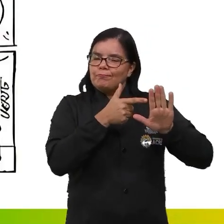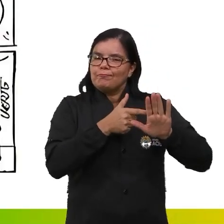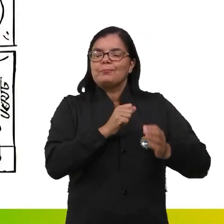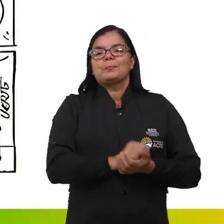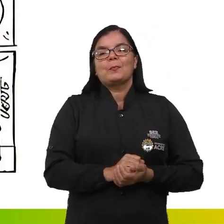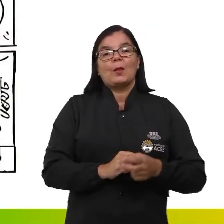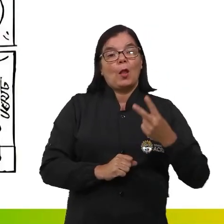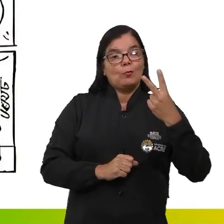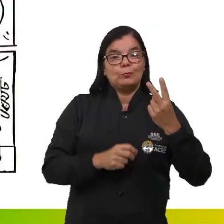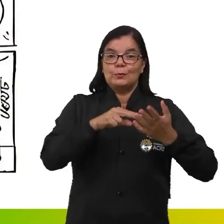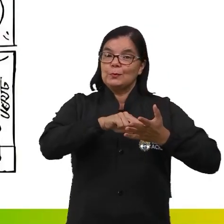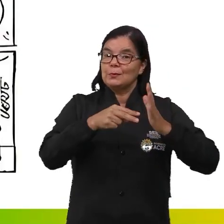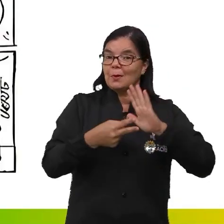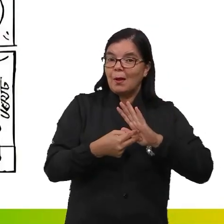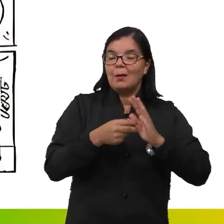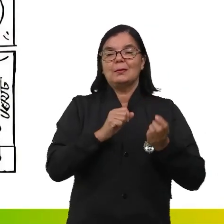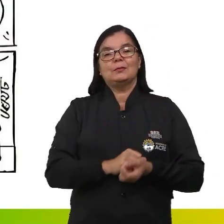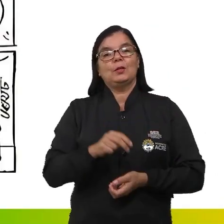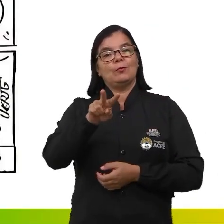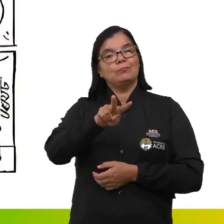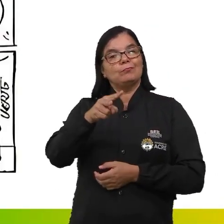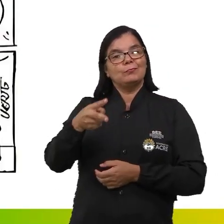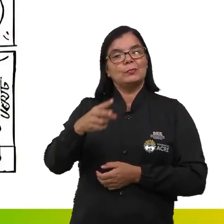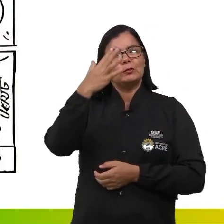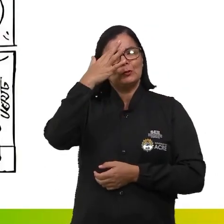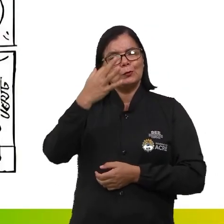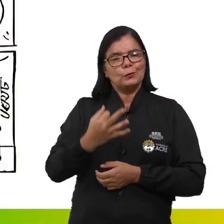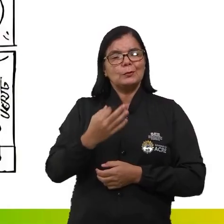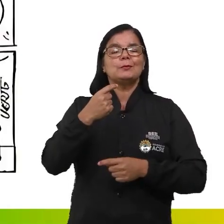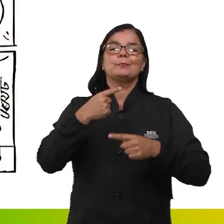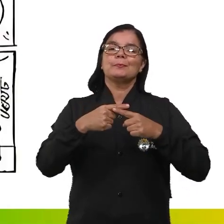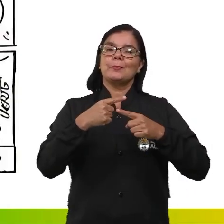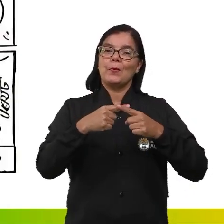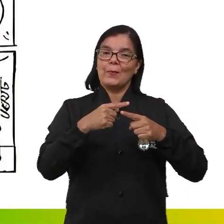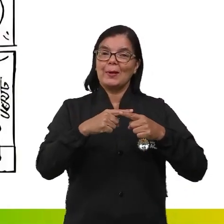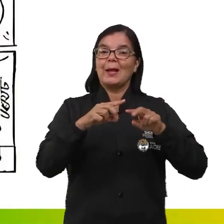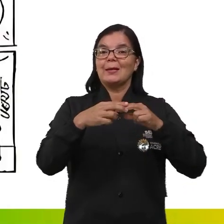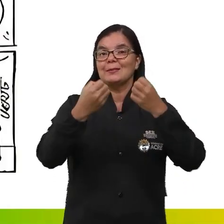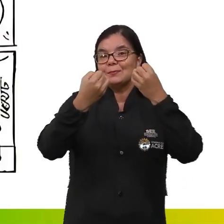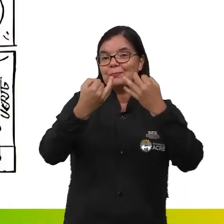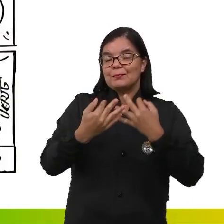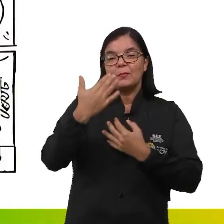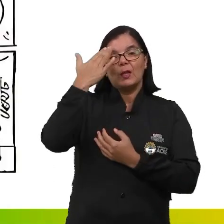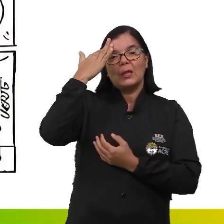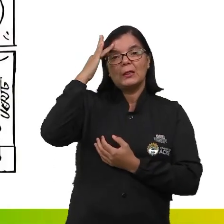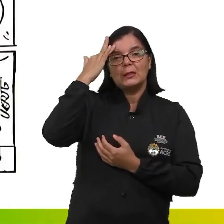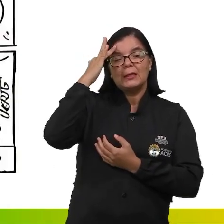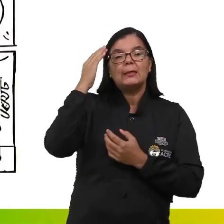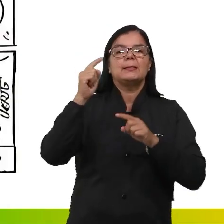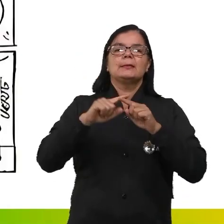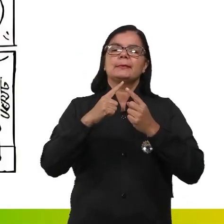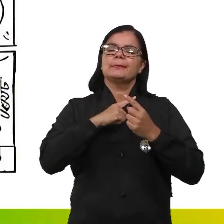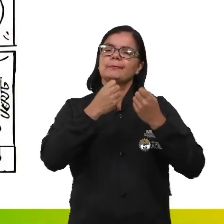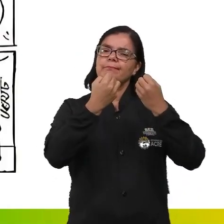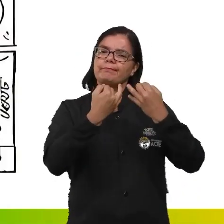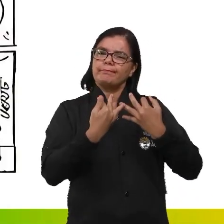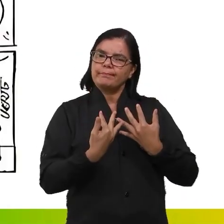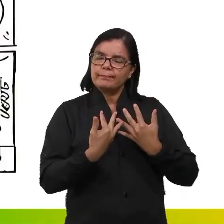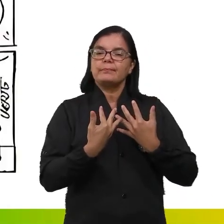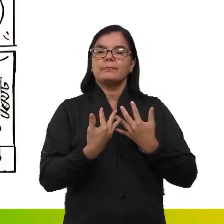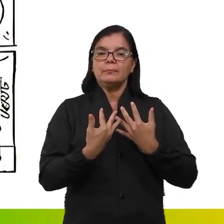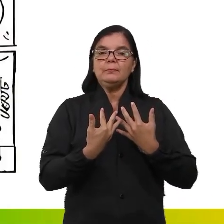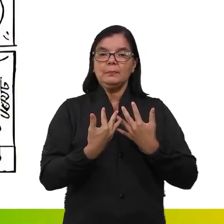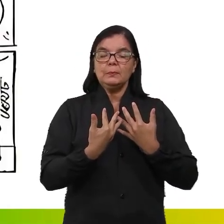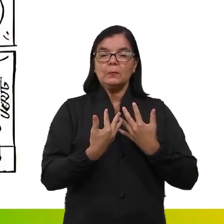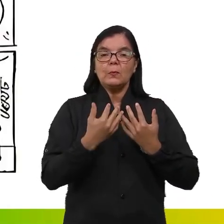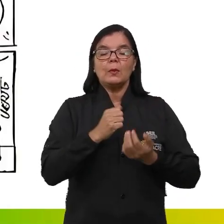duplicidade de sentido, a ambiguidade, justamente por conta desse efeito de sentido. A gente falou aqui desses efeitos de